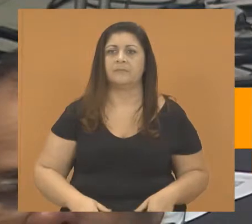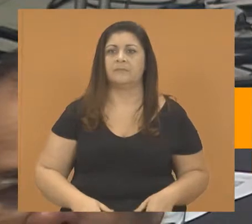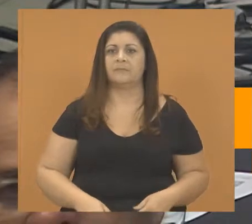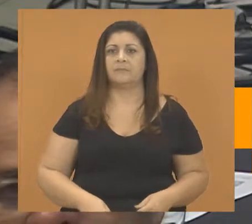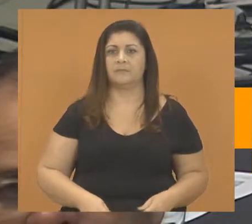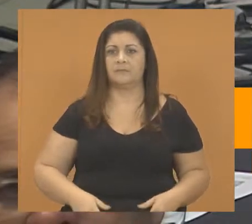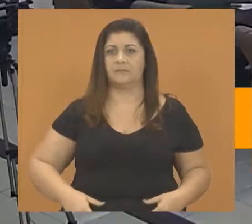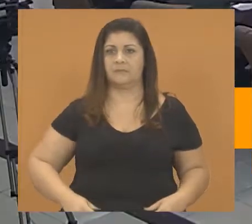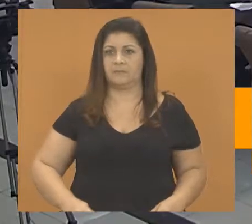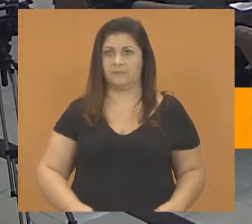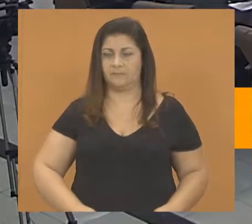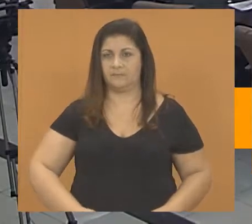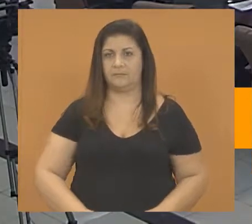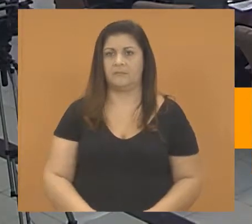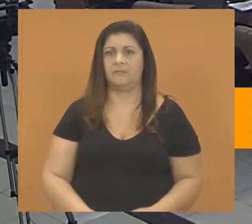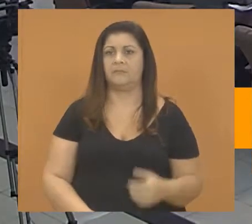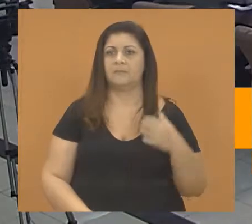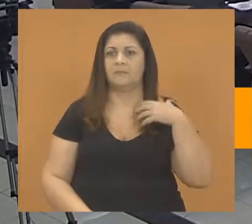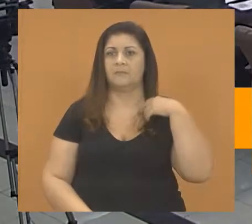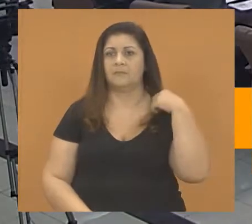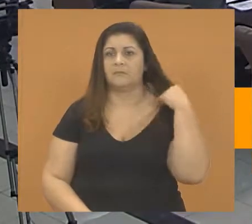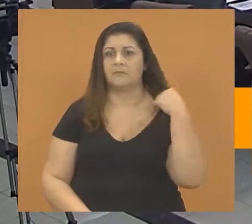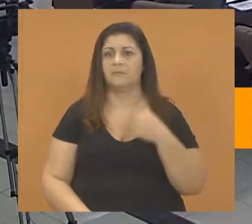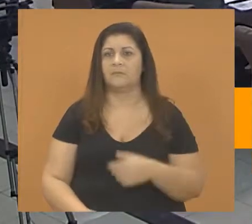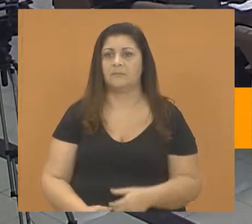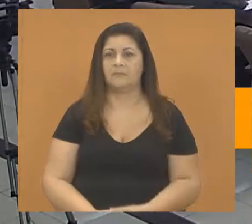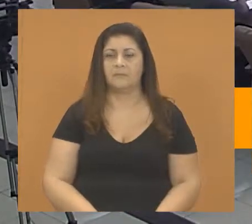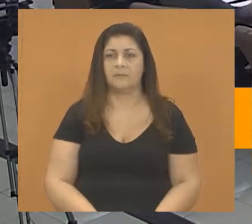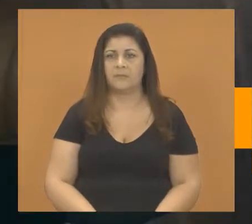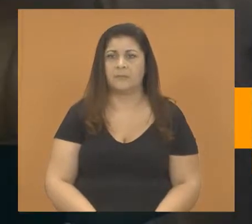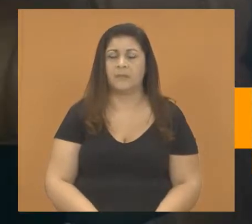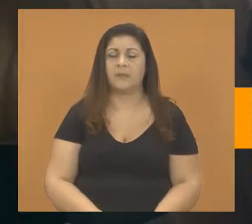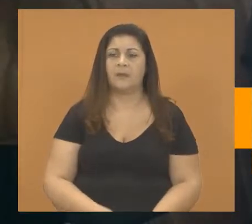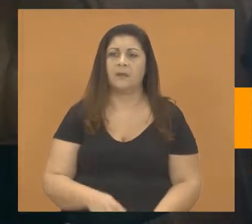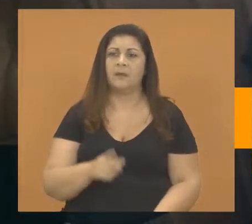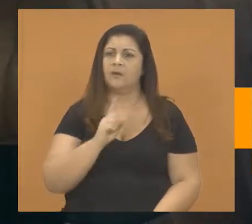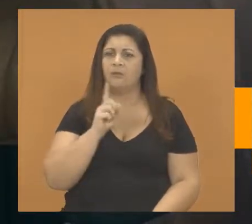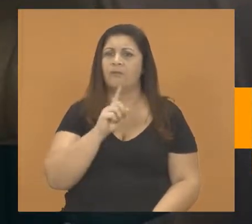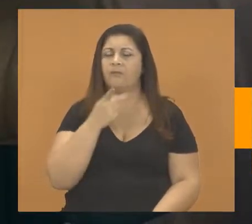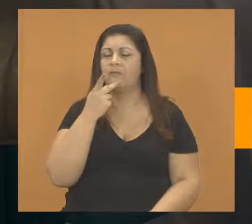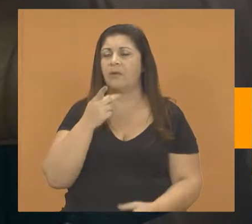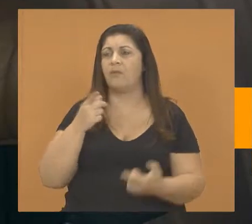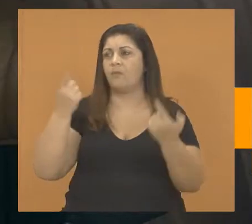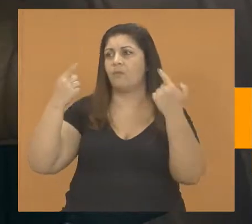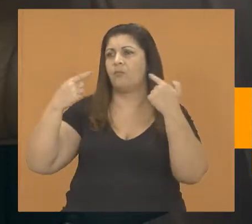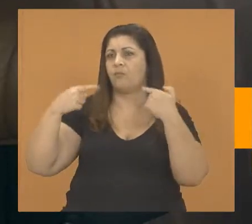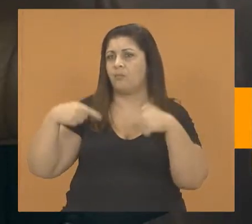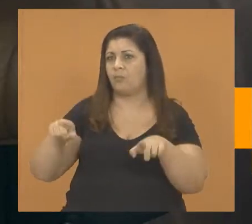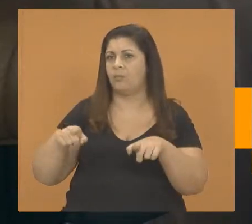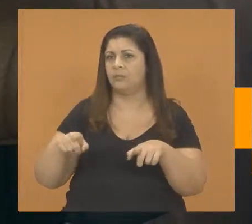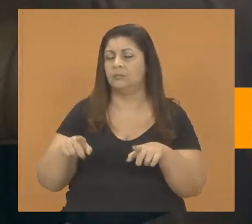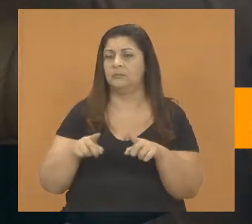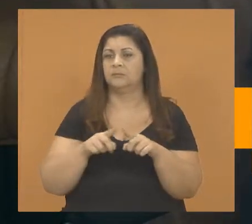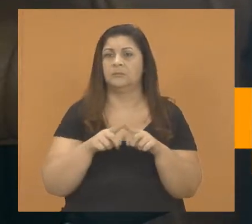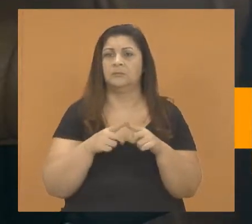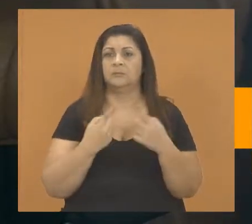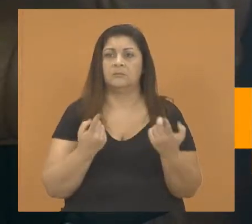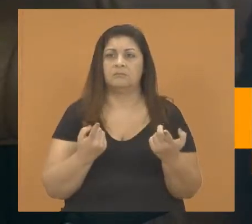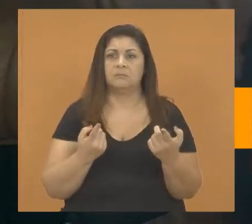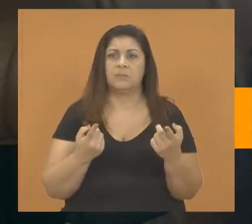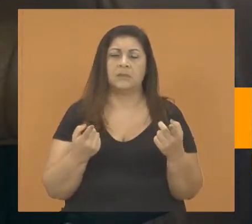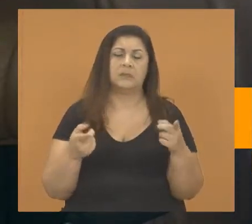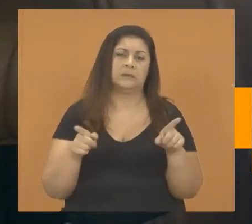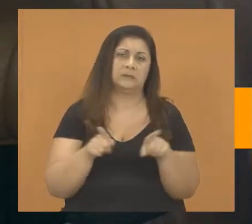então eu não vou votar contra o projeto porque trata se também de uma orientação dos tribunais de